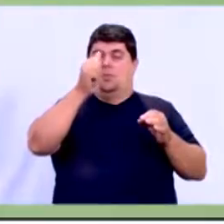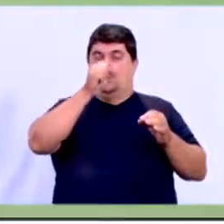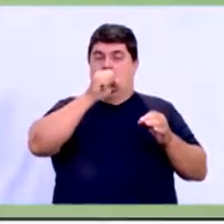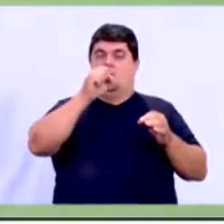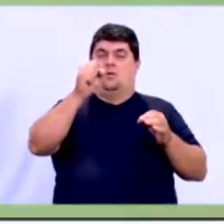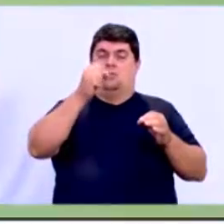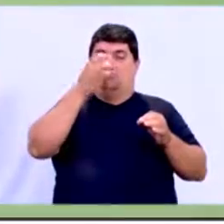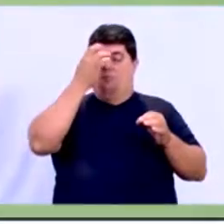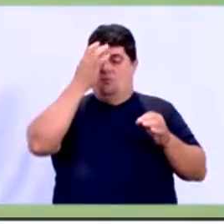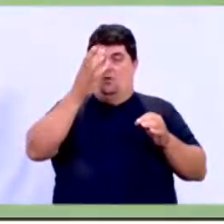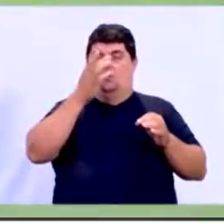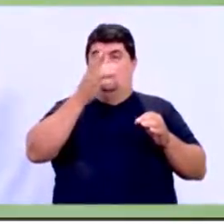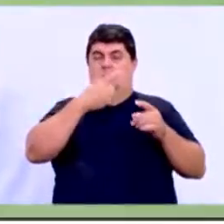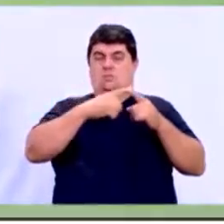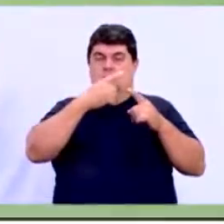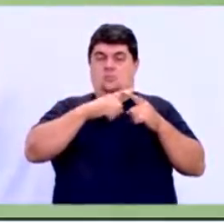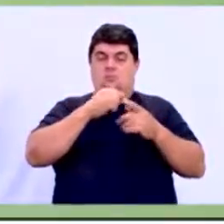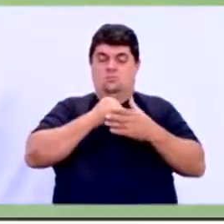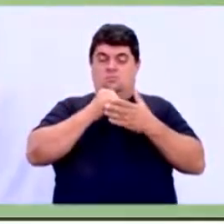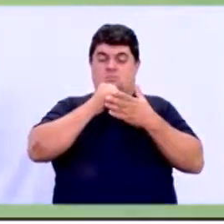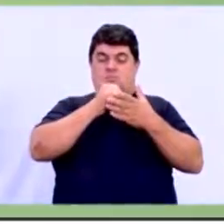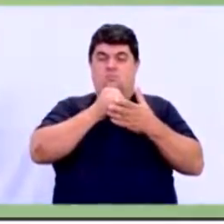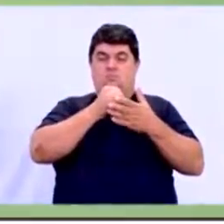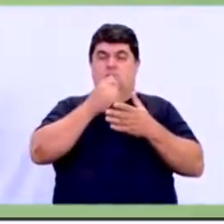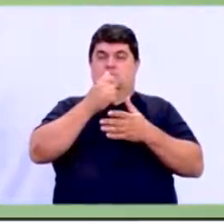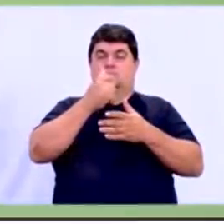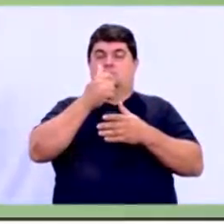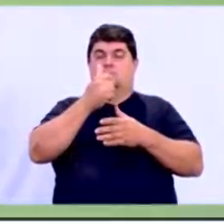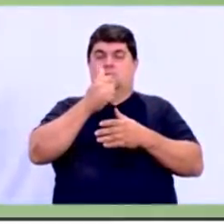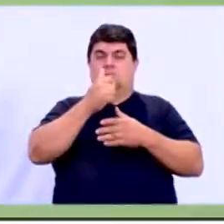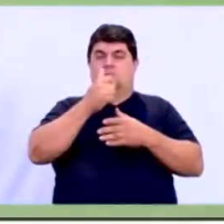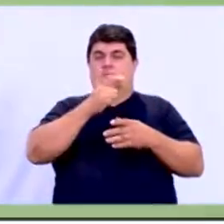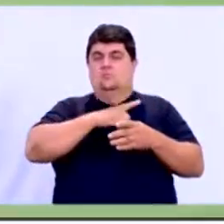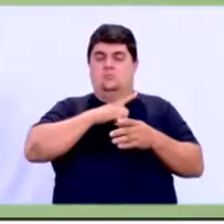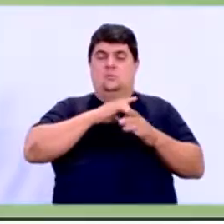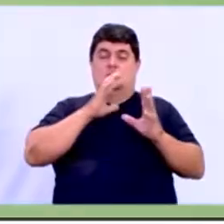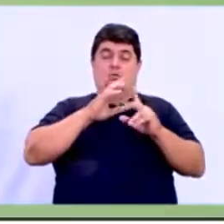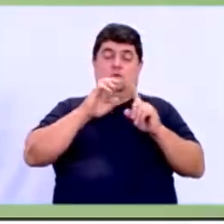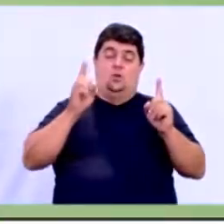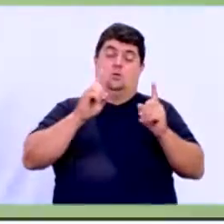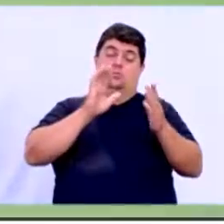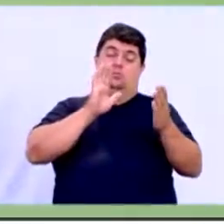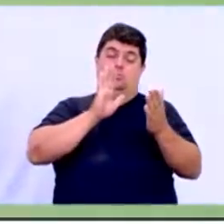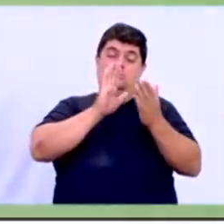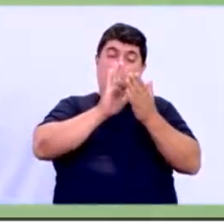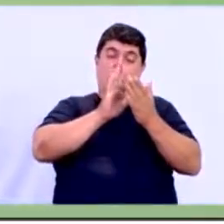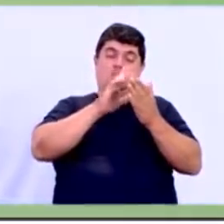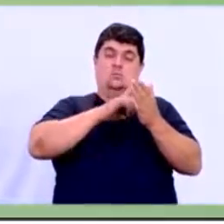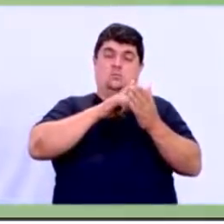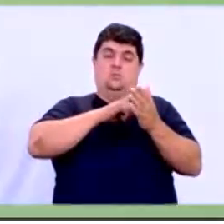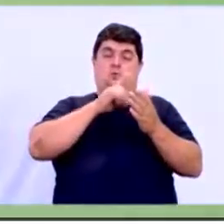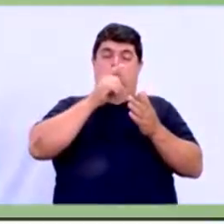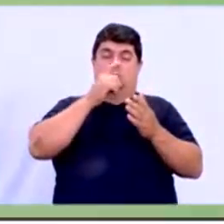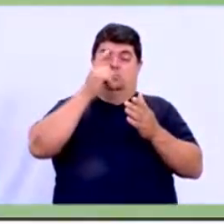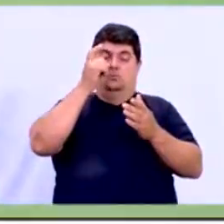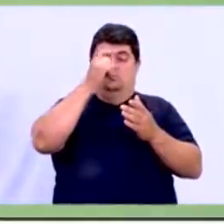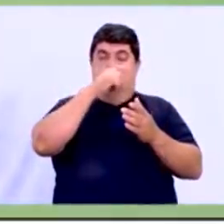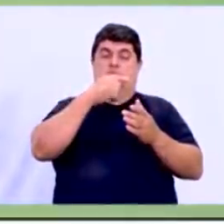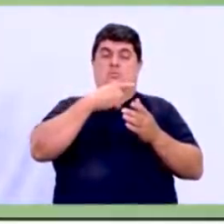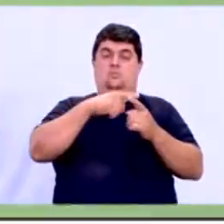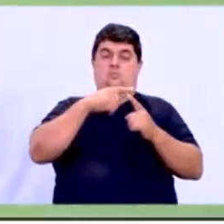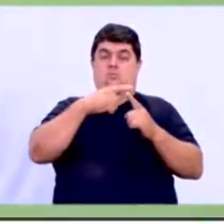sociedade que favorecem o negócio. Já as ameaças são as variáveis existentes